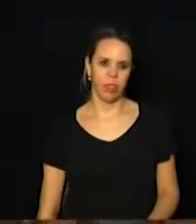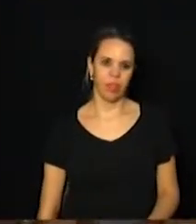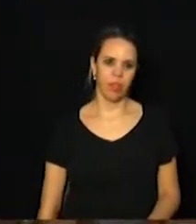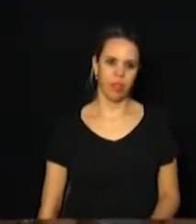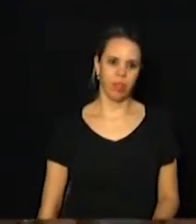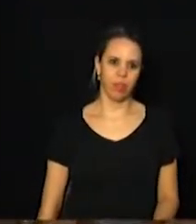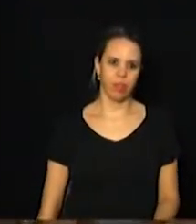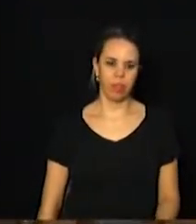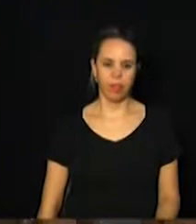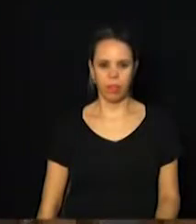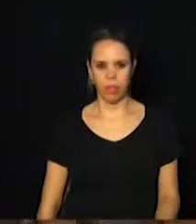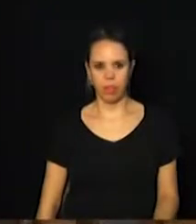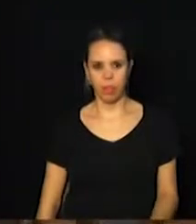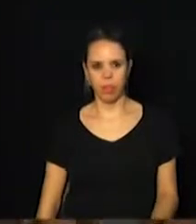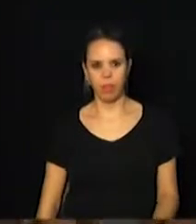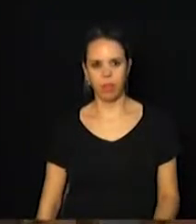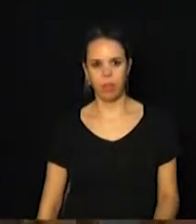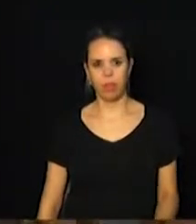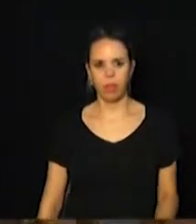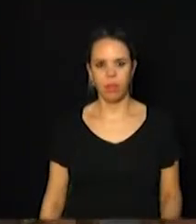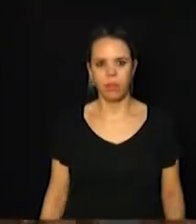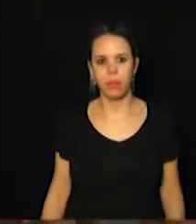eu também